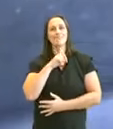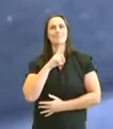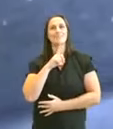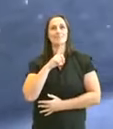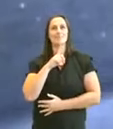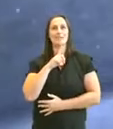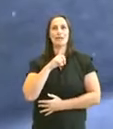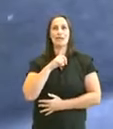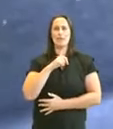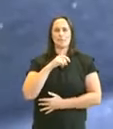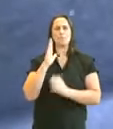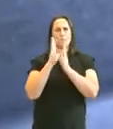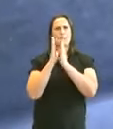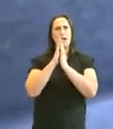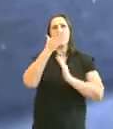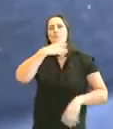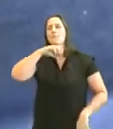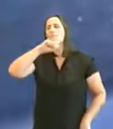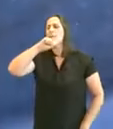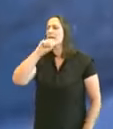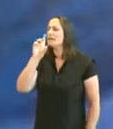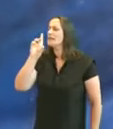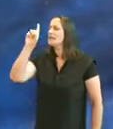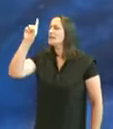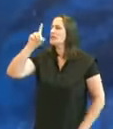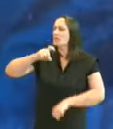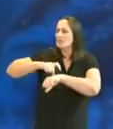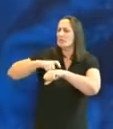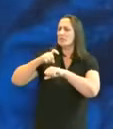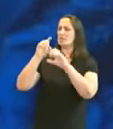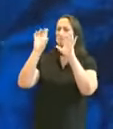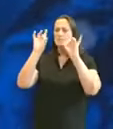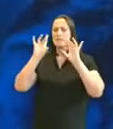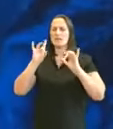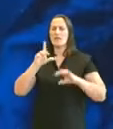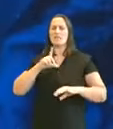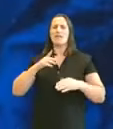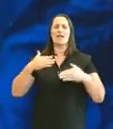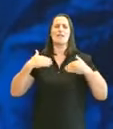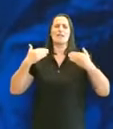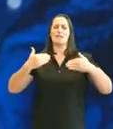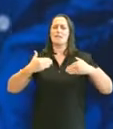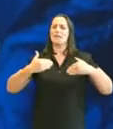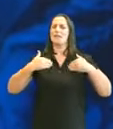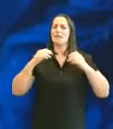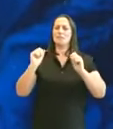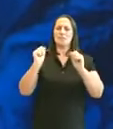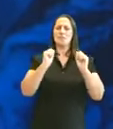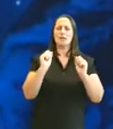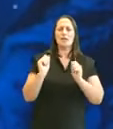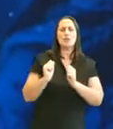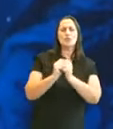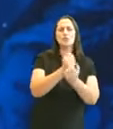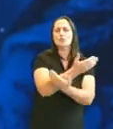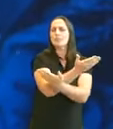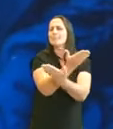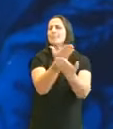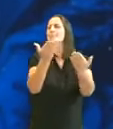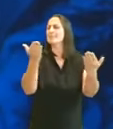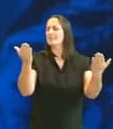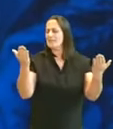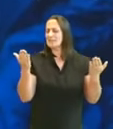querido, nesta hora tão preciosa, em que a gente tem a alegria de poder estar com alguns irmãos aqui